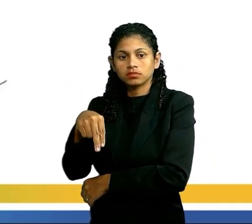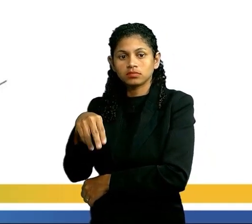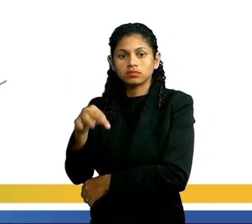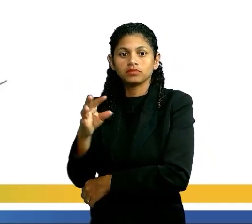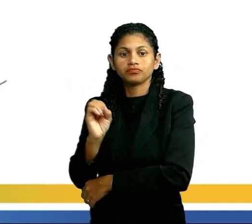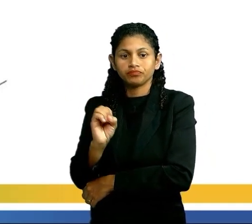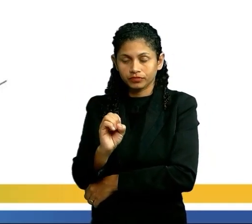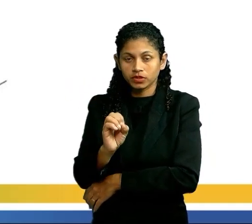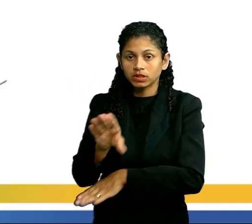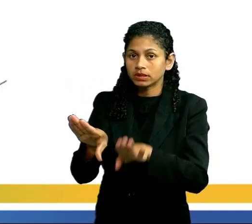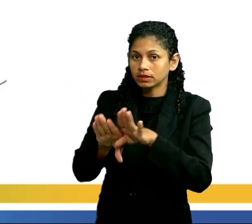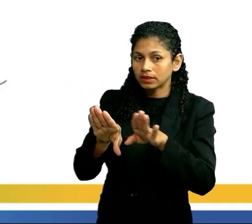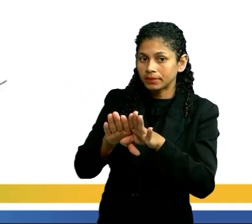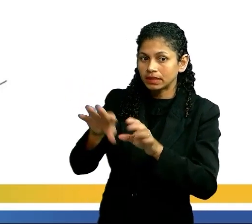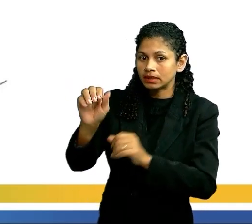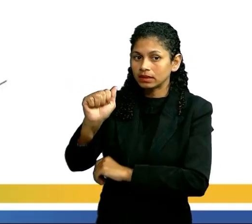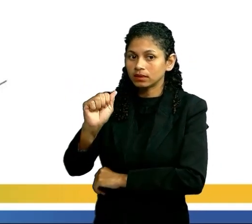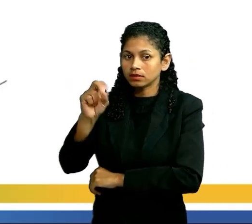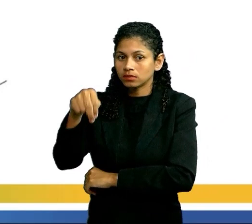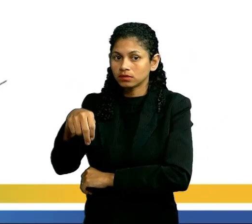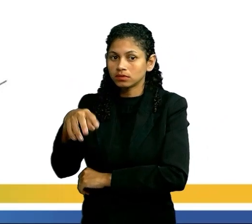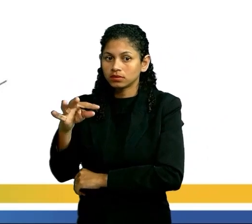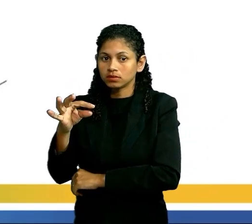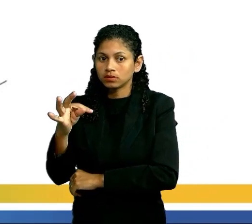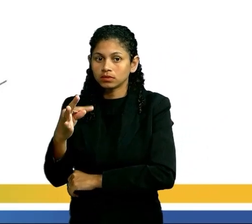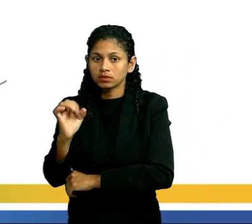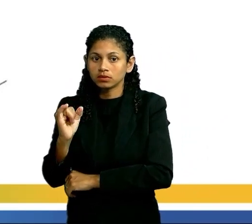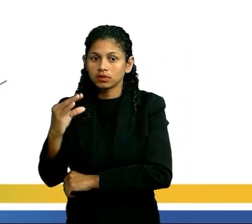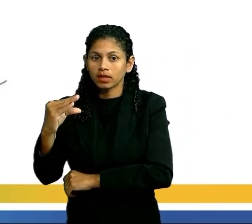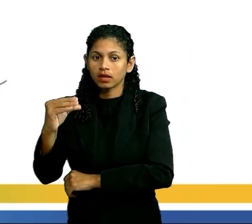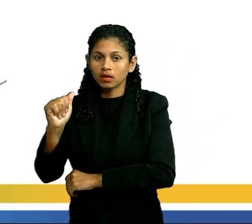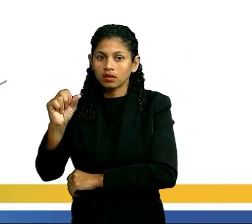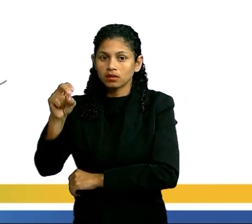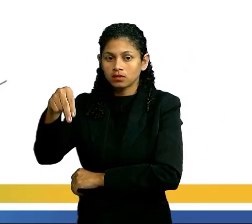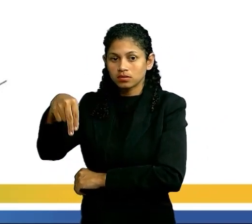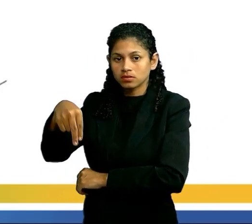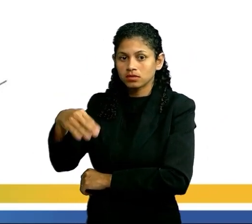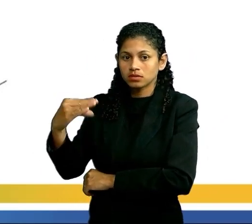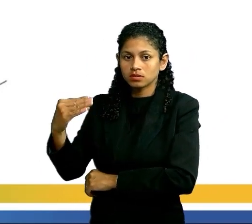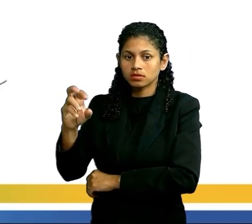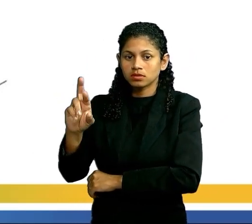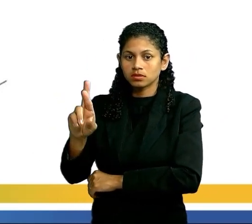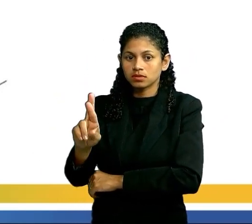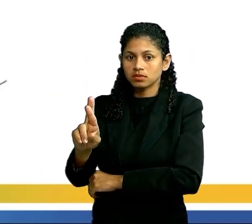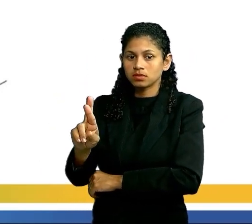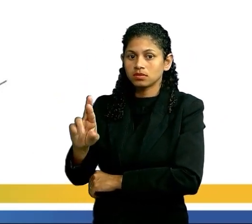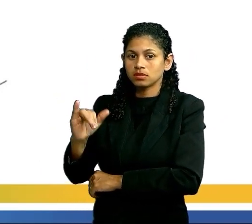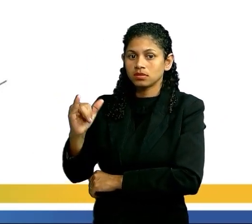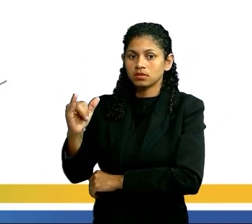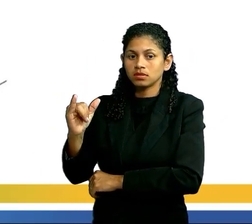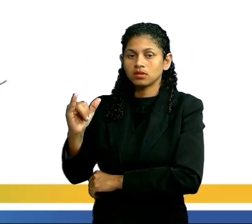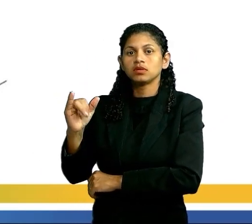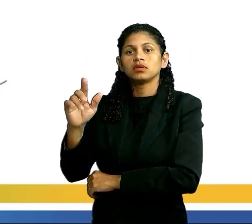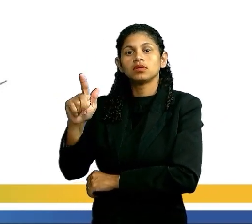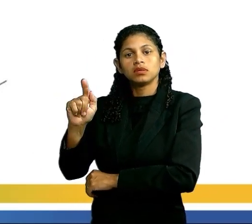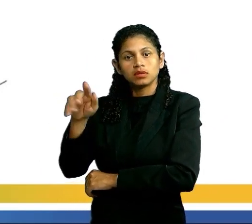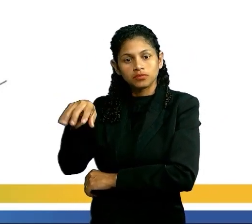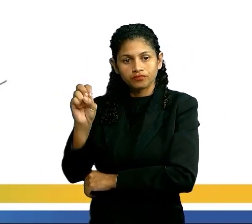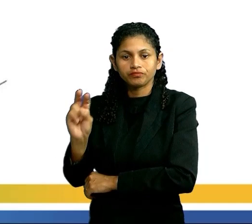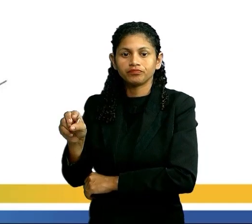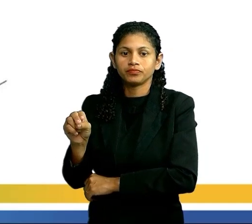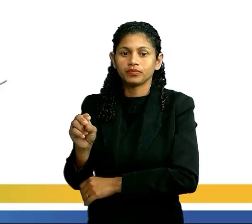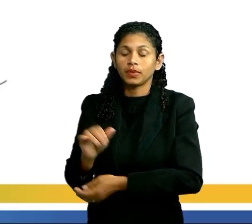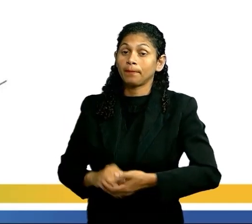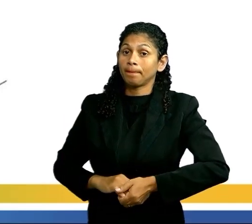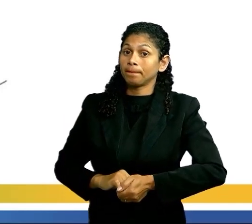de carotenoides são o beta-caroteno e o